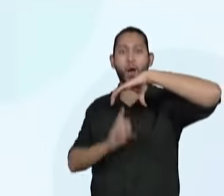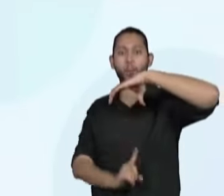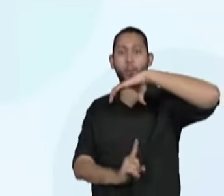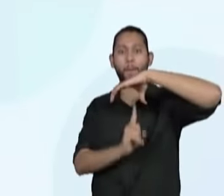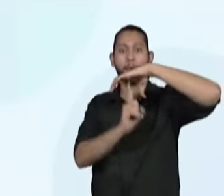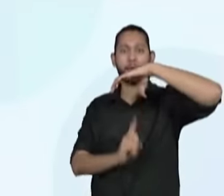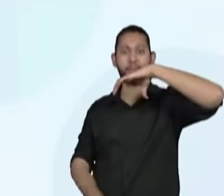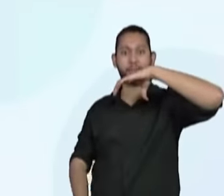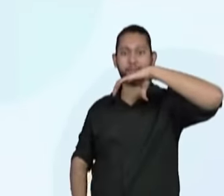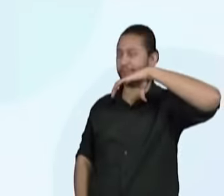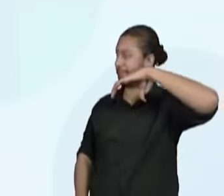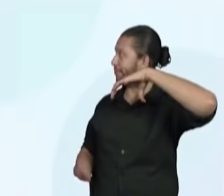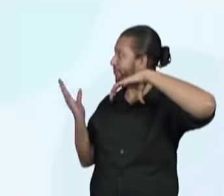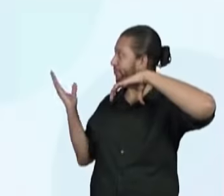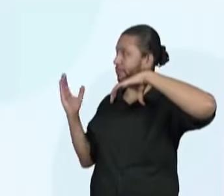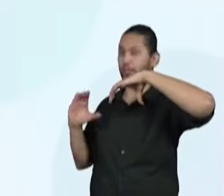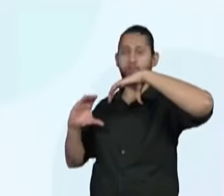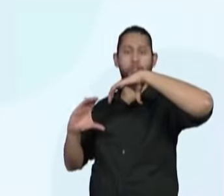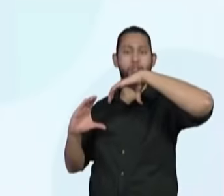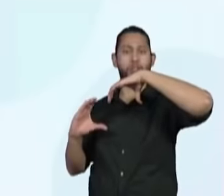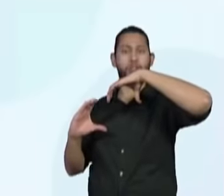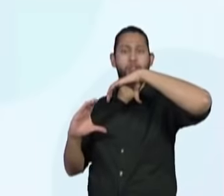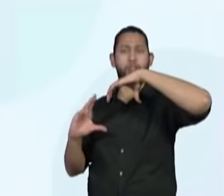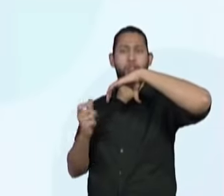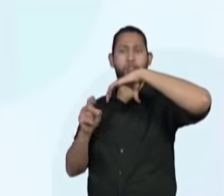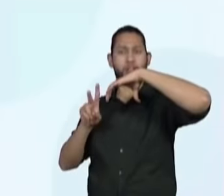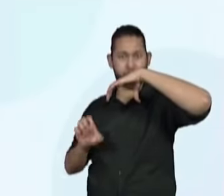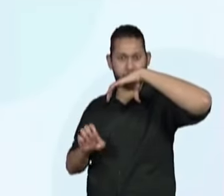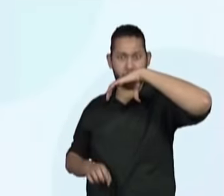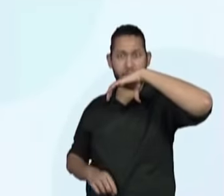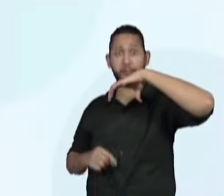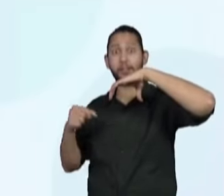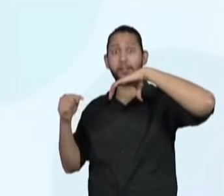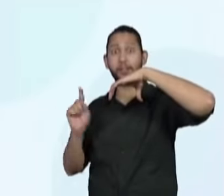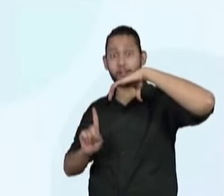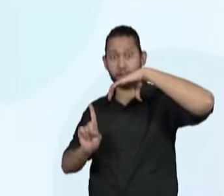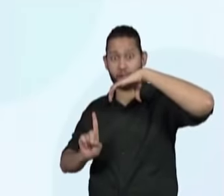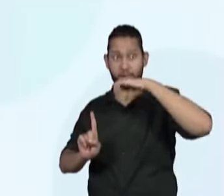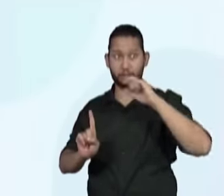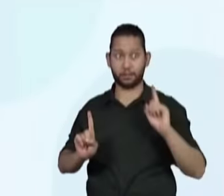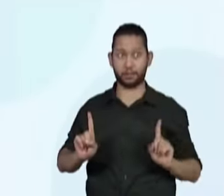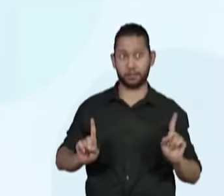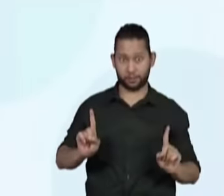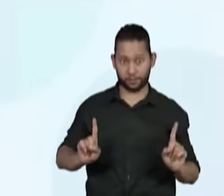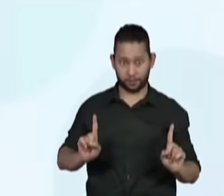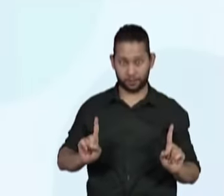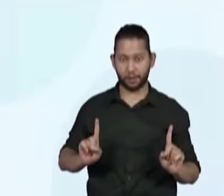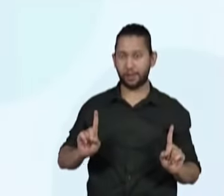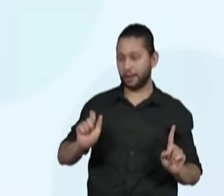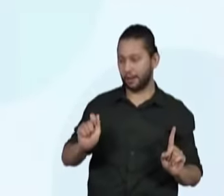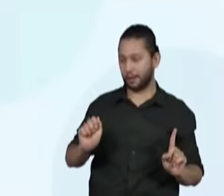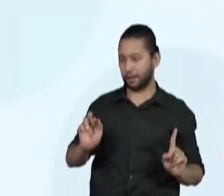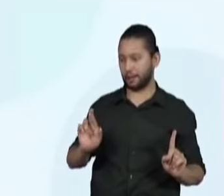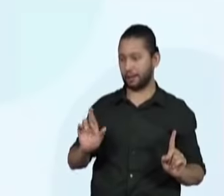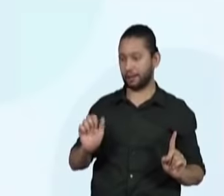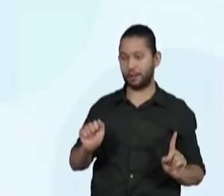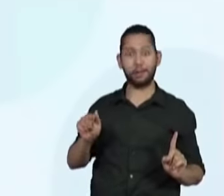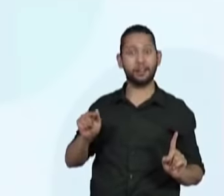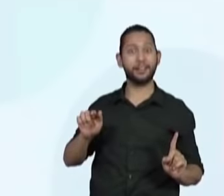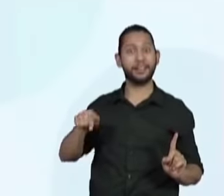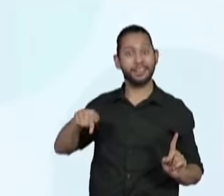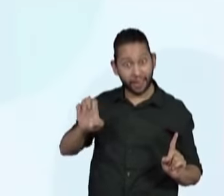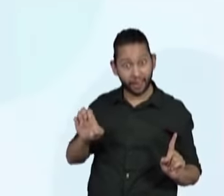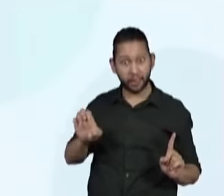E, encerrando os outros dois pontos, nós temos aí a duela de arranque, que é justamente ao seu lado